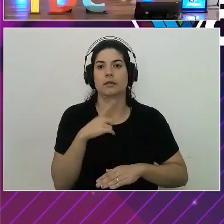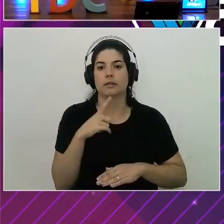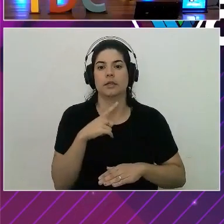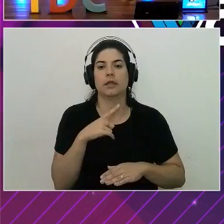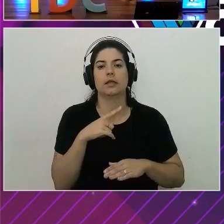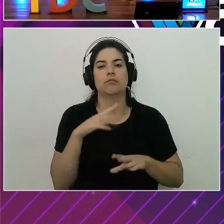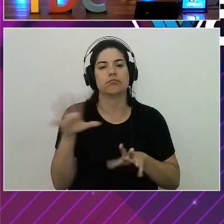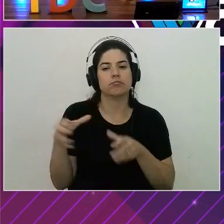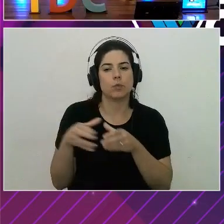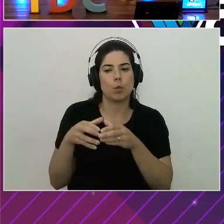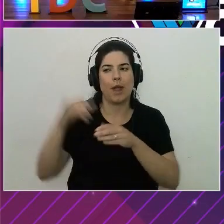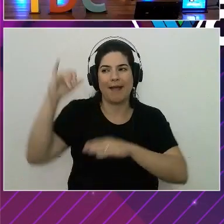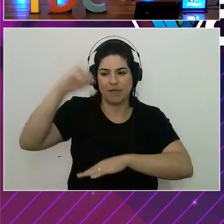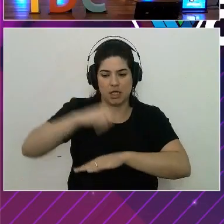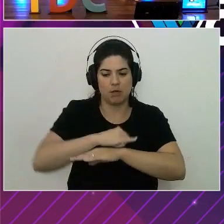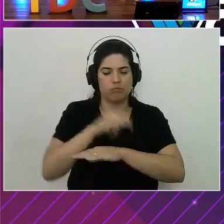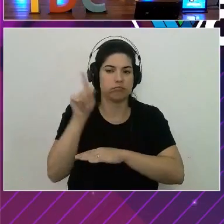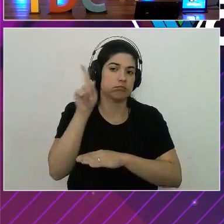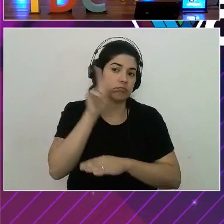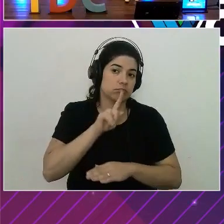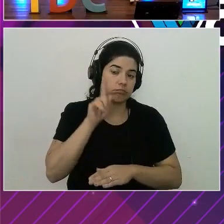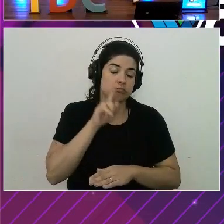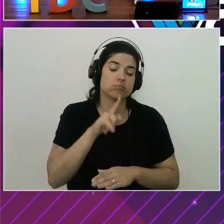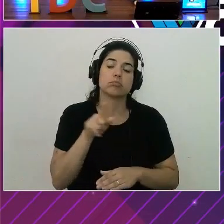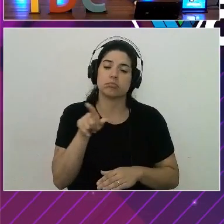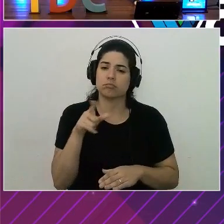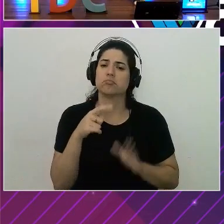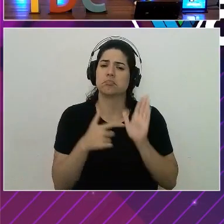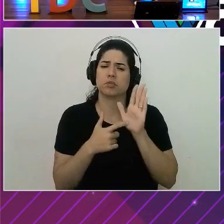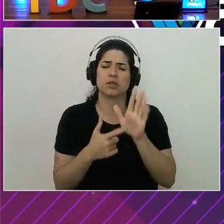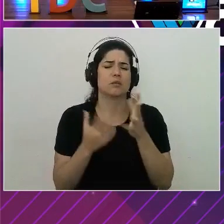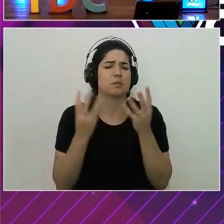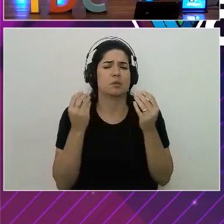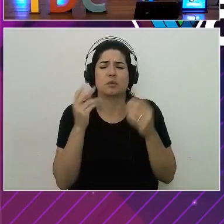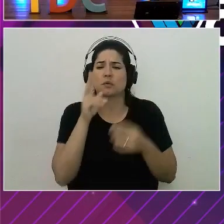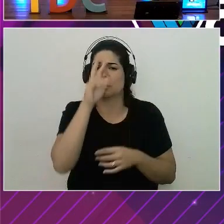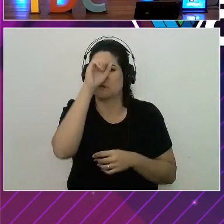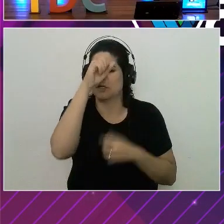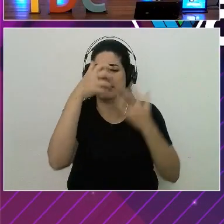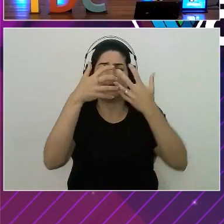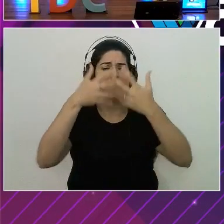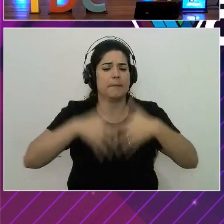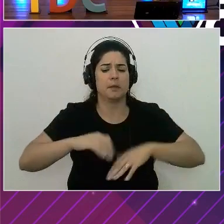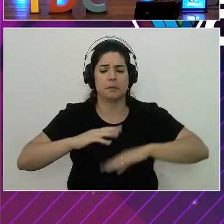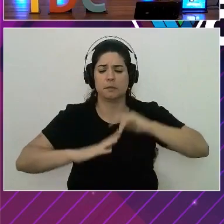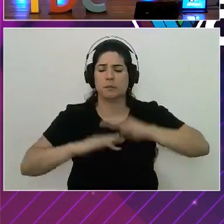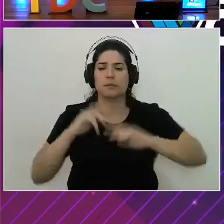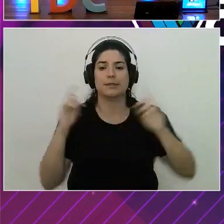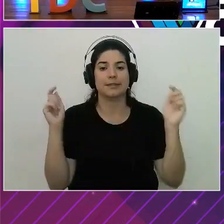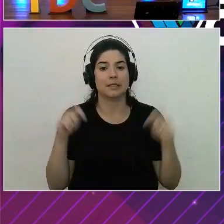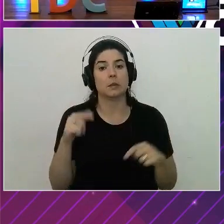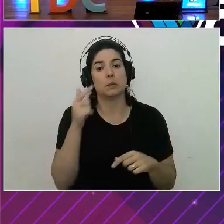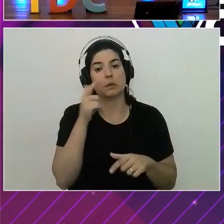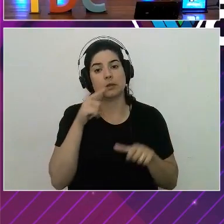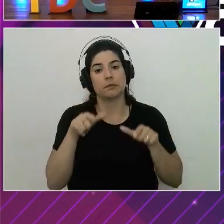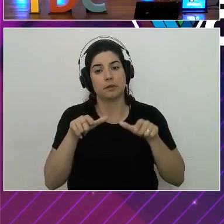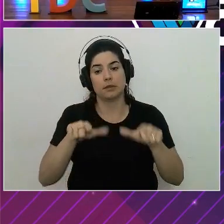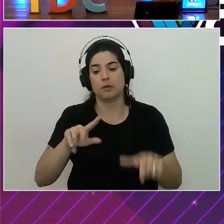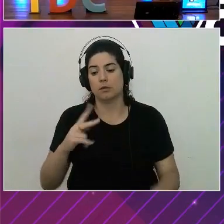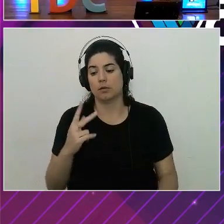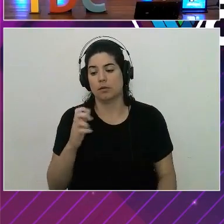aqui. Tá? Então, é muita performance, é muito desempenho que a gente consegue entregar usando o HeatWave. Tá